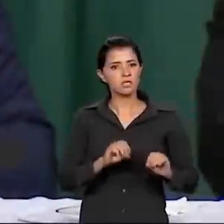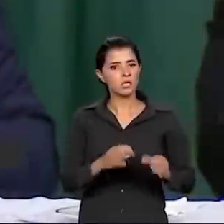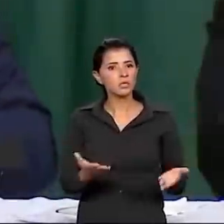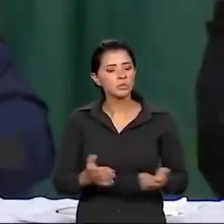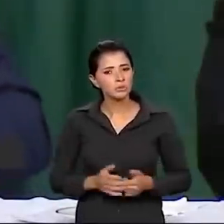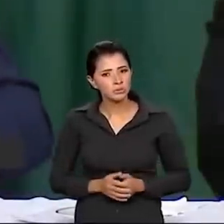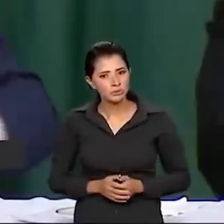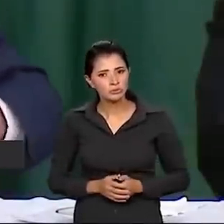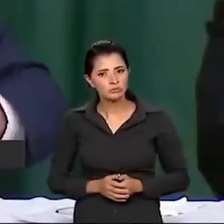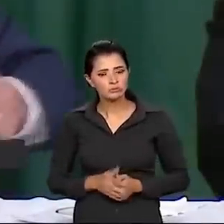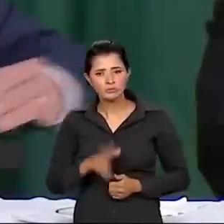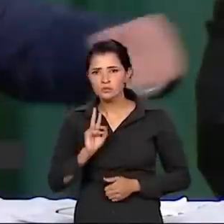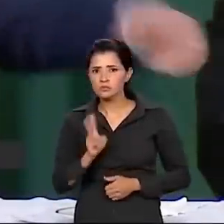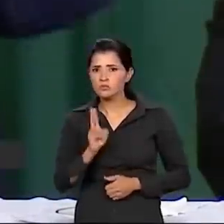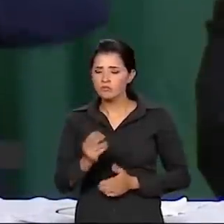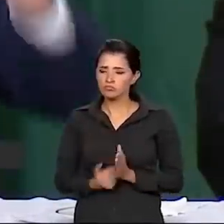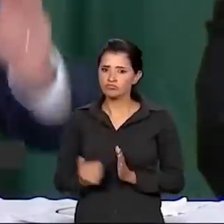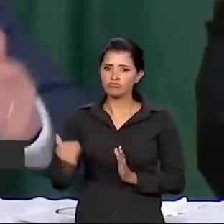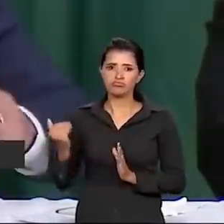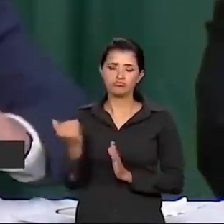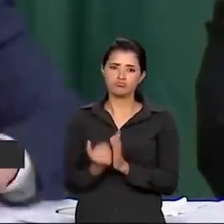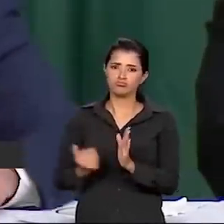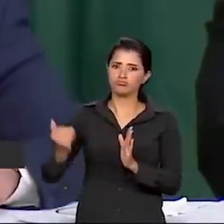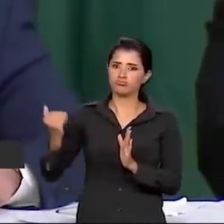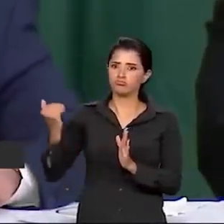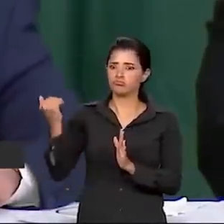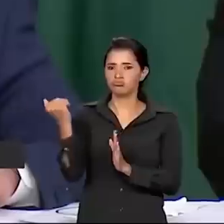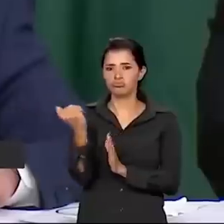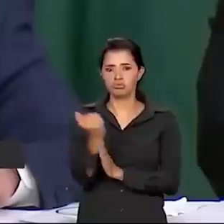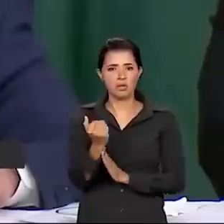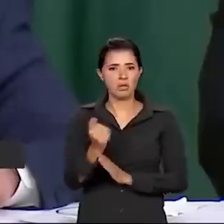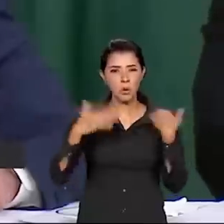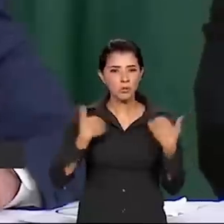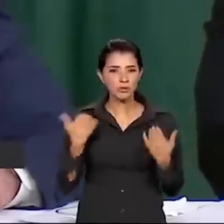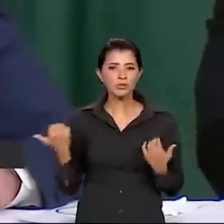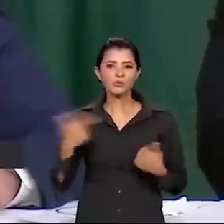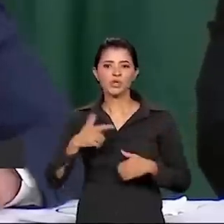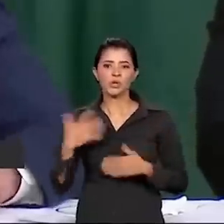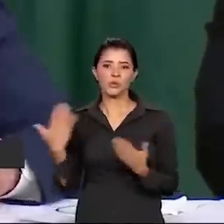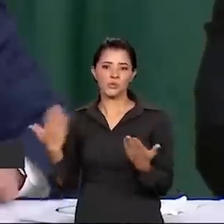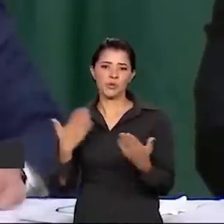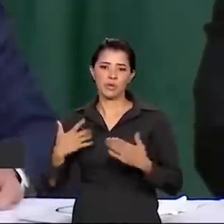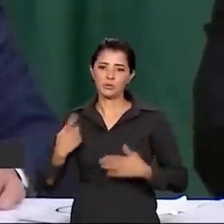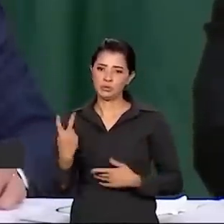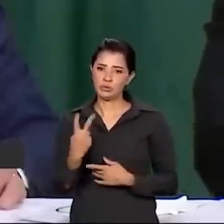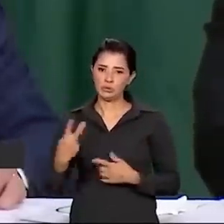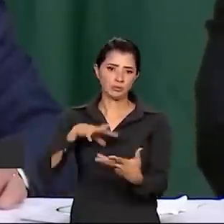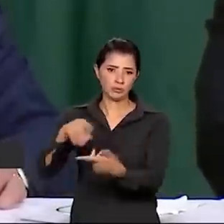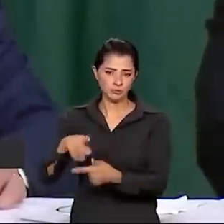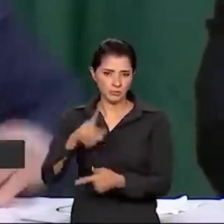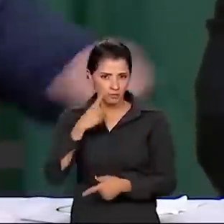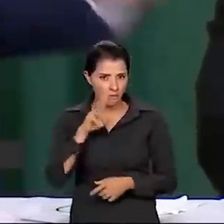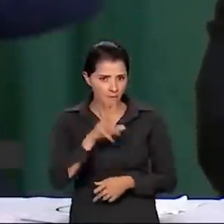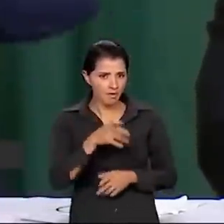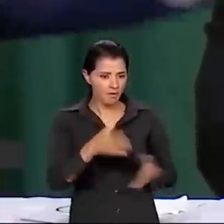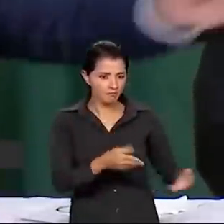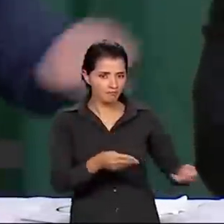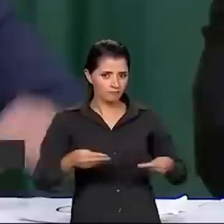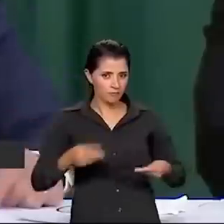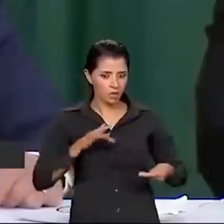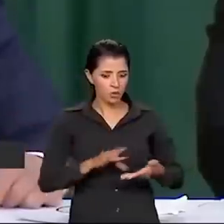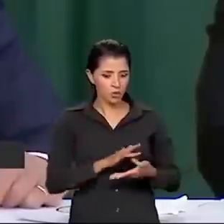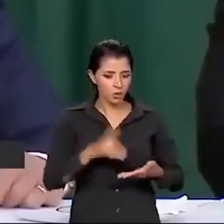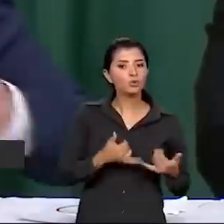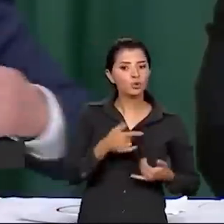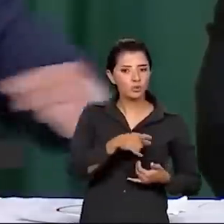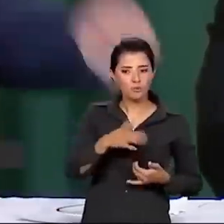cada vez muito mais morto do que na Segunda Guerra Mundial. É só pegar o jogo com essa molecada. É o meu filho, é o filho de cada